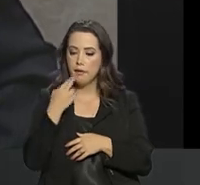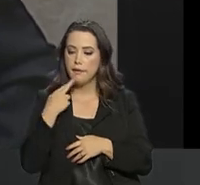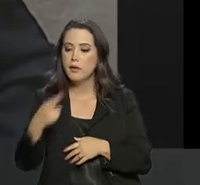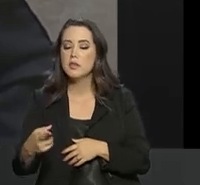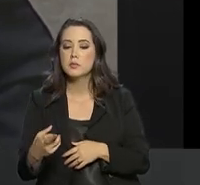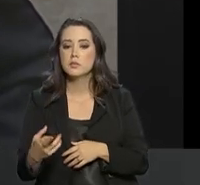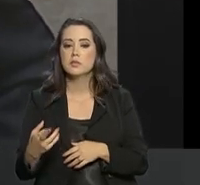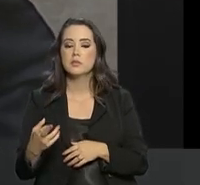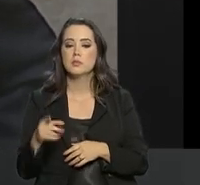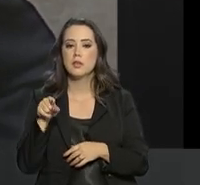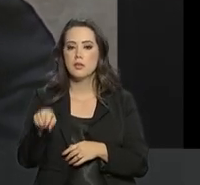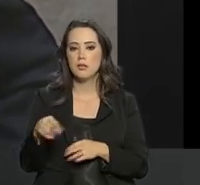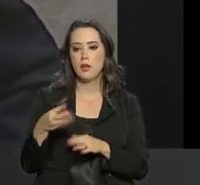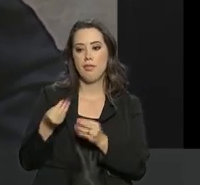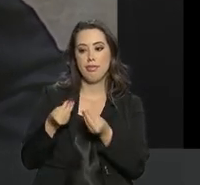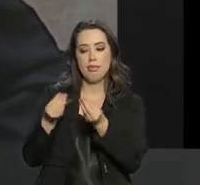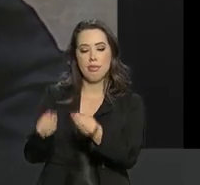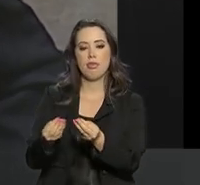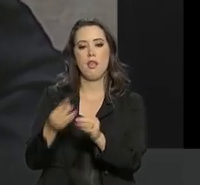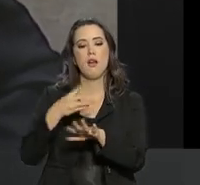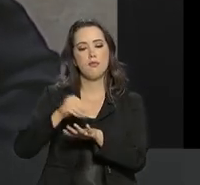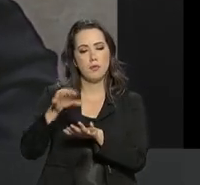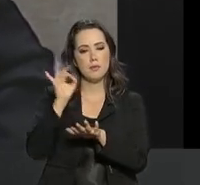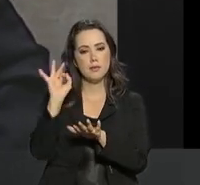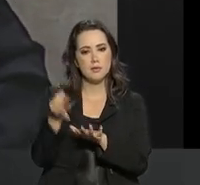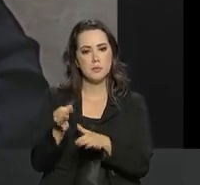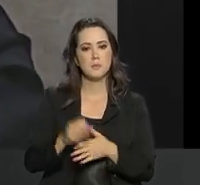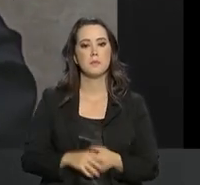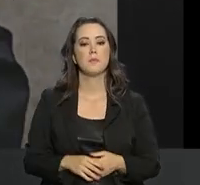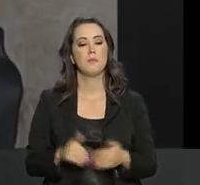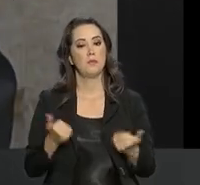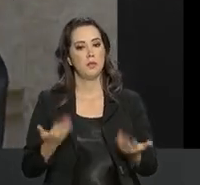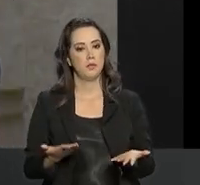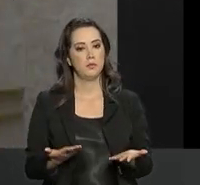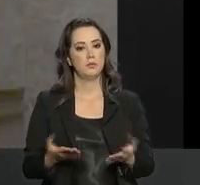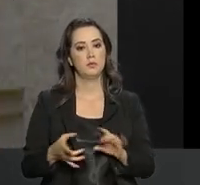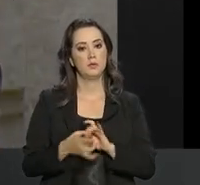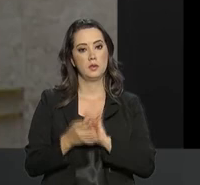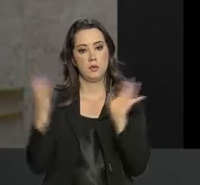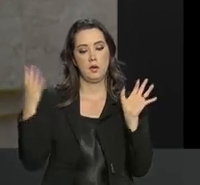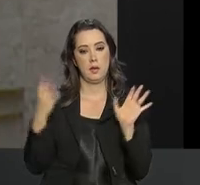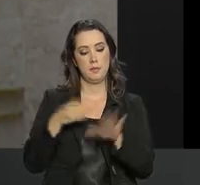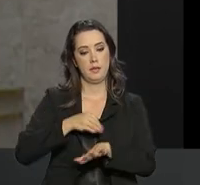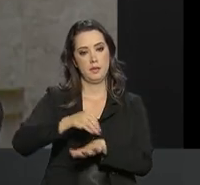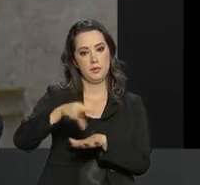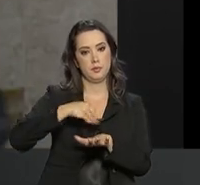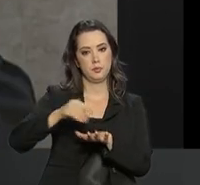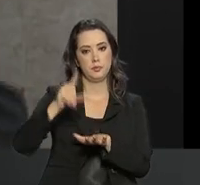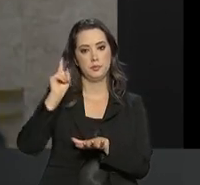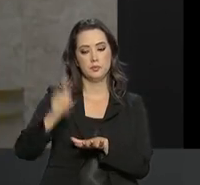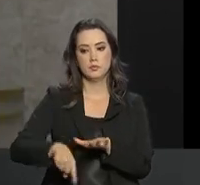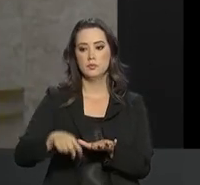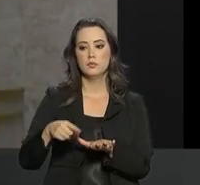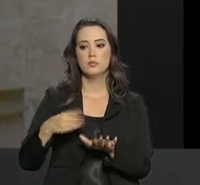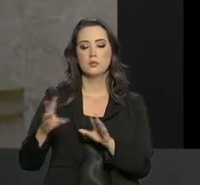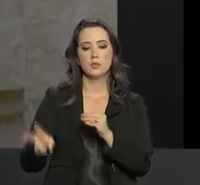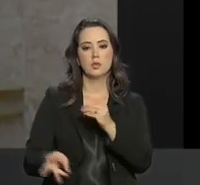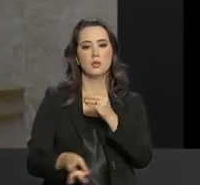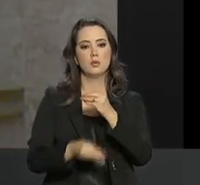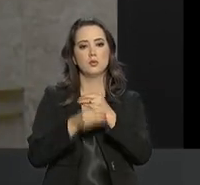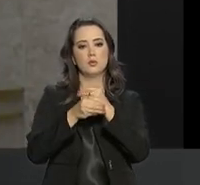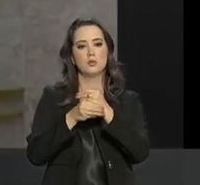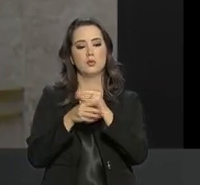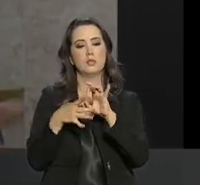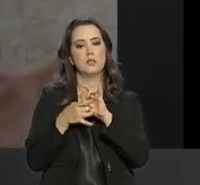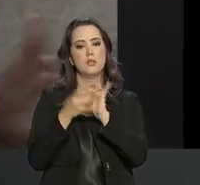Para completar a informação. Portanto, digamos, a liberdade de informação, ela é um complemento